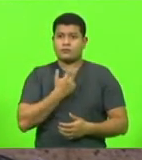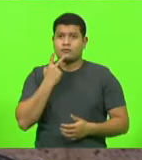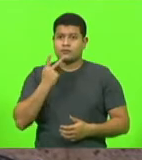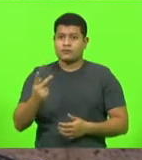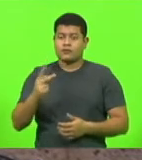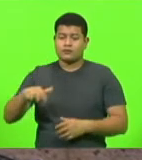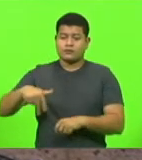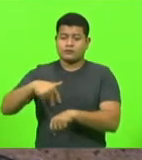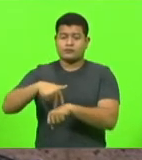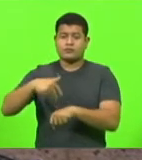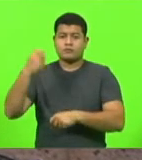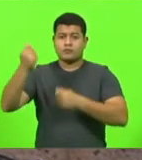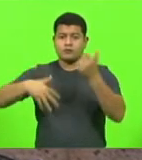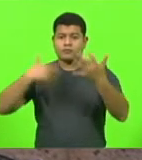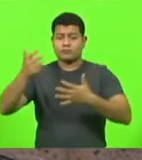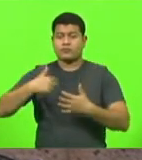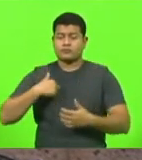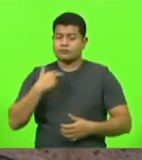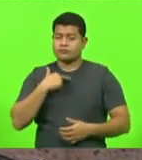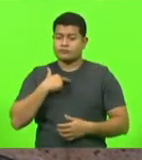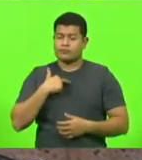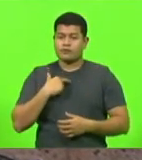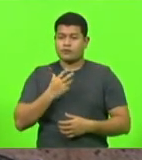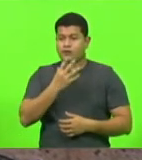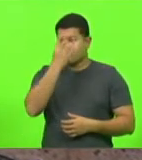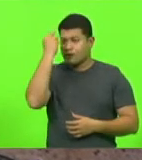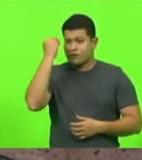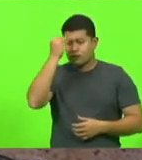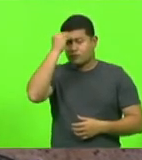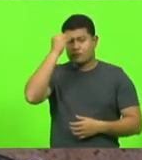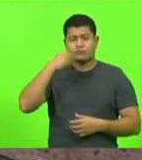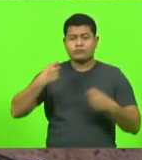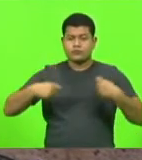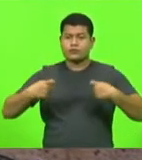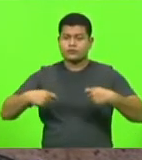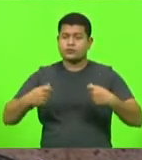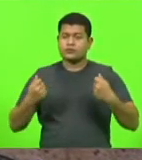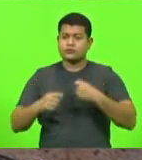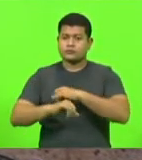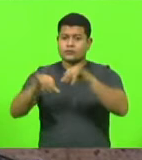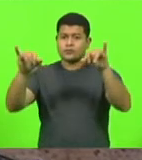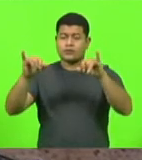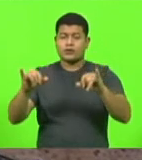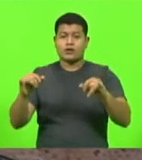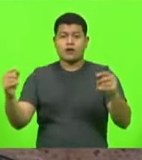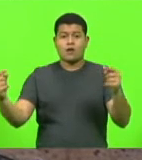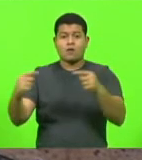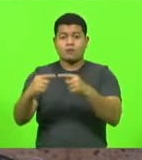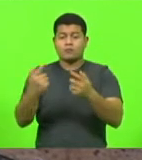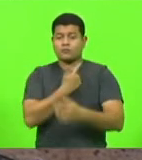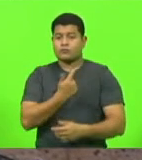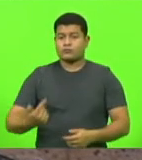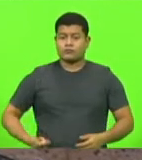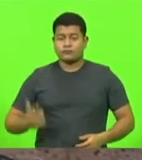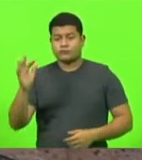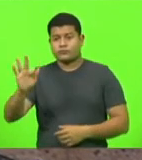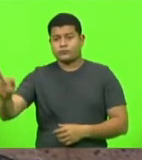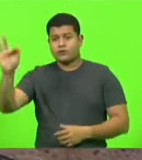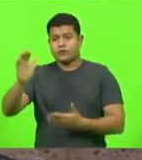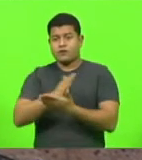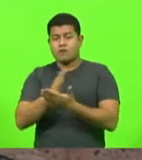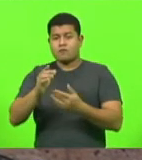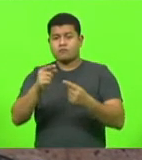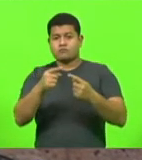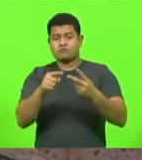não poderia deixar de manifestar em relação, então, ao governo federal e algumas coisas que foram apontadas,